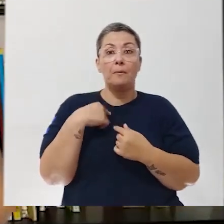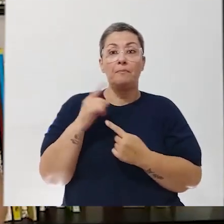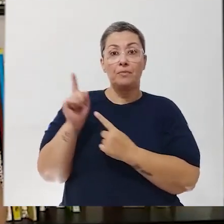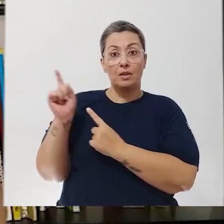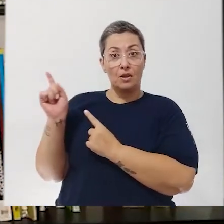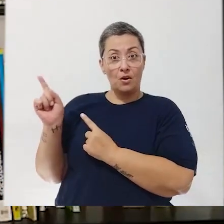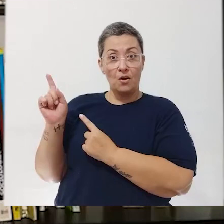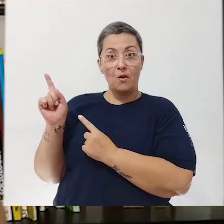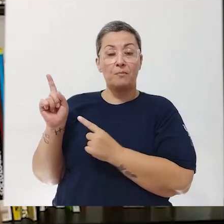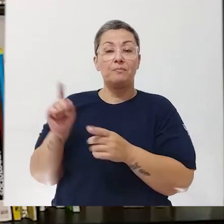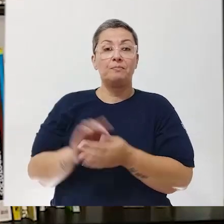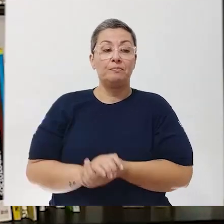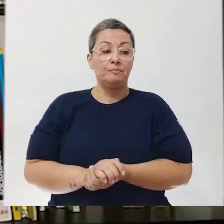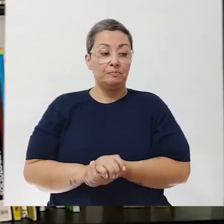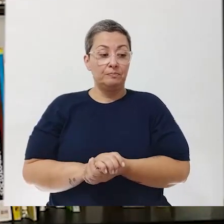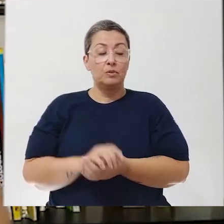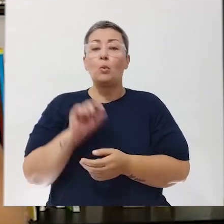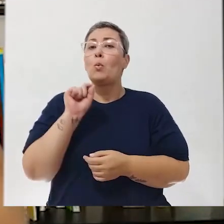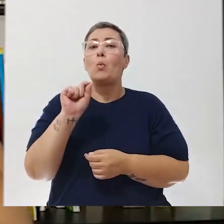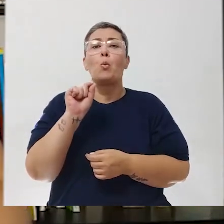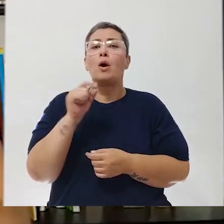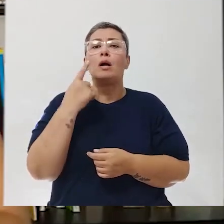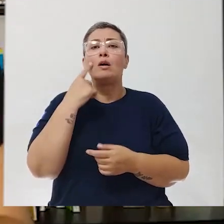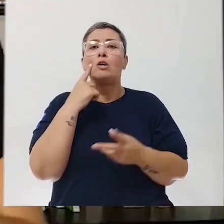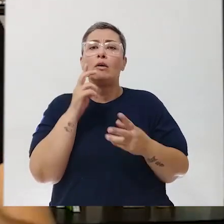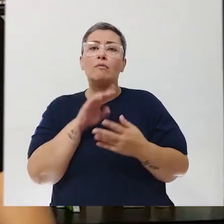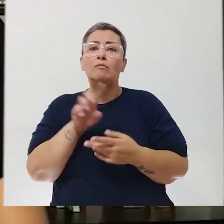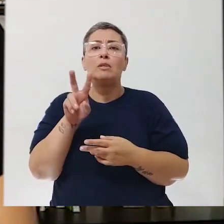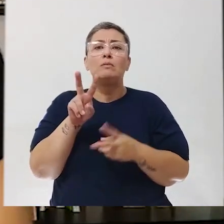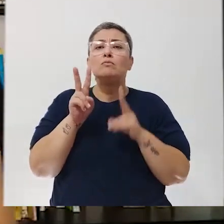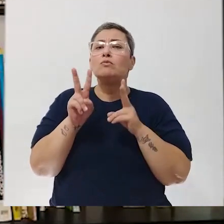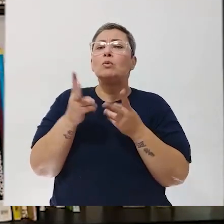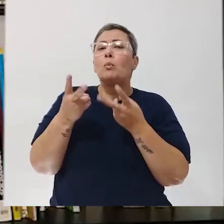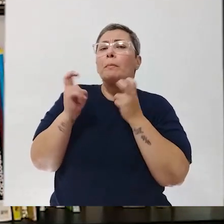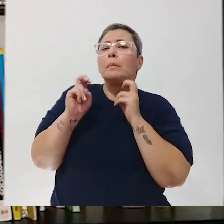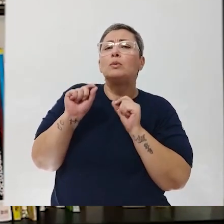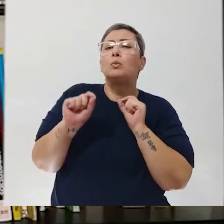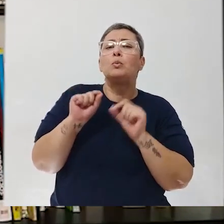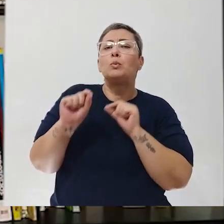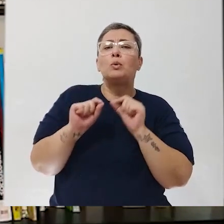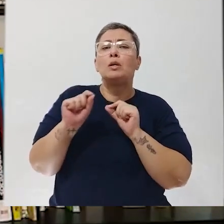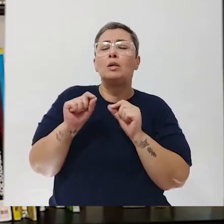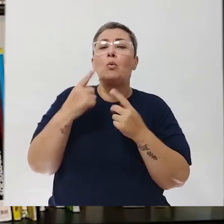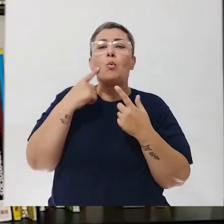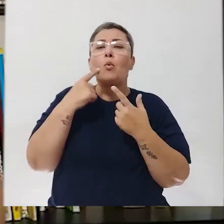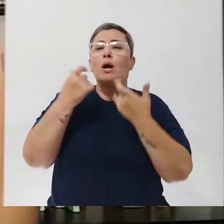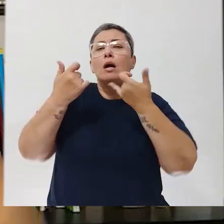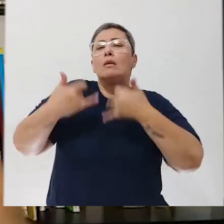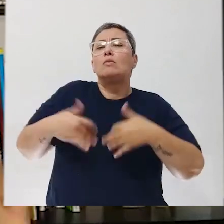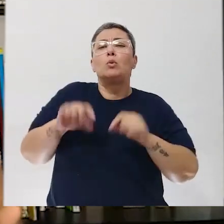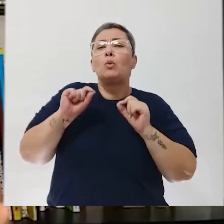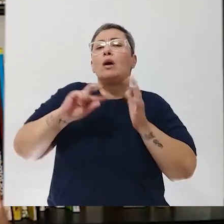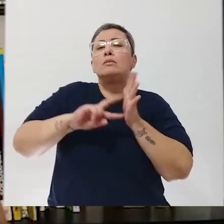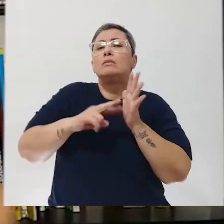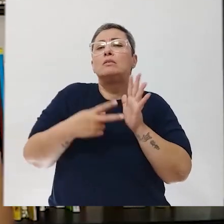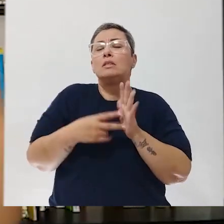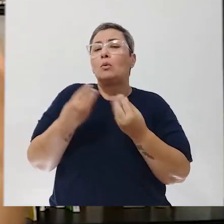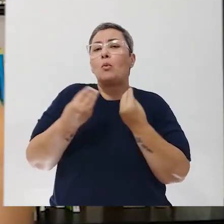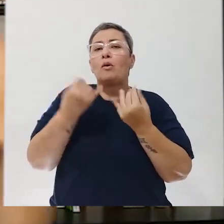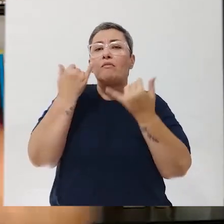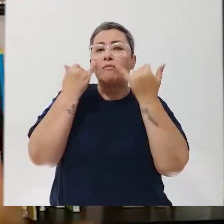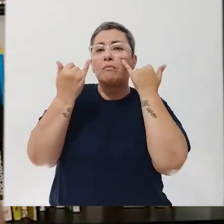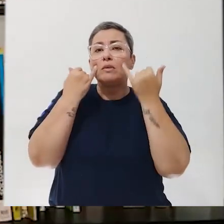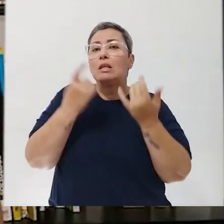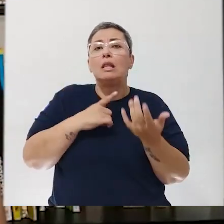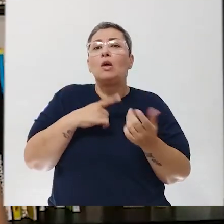imagem, observem essa primeira imagem. O que é que vocês estão vendo? O que ela diz para vocês? Elas trazem